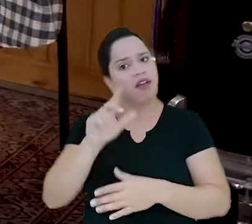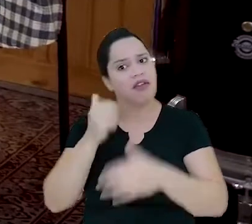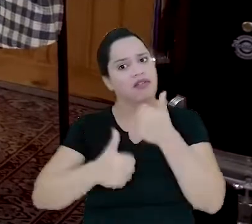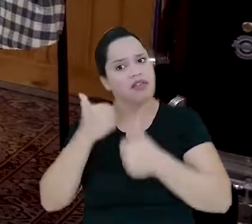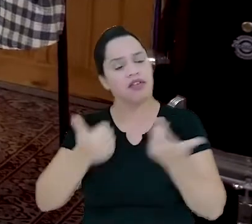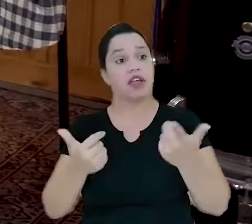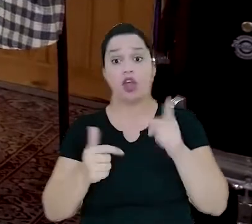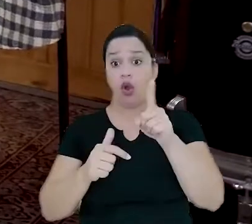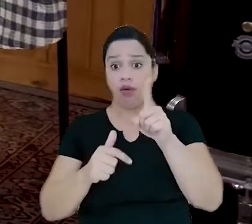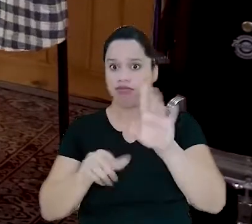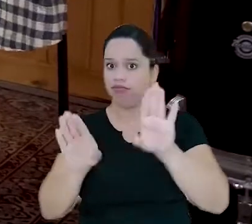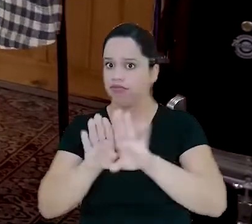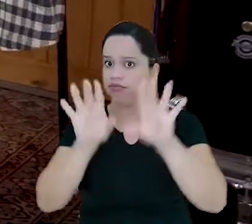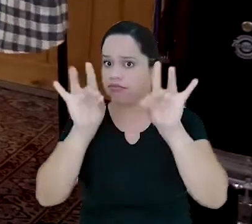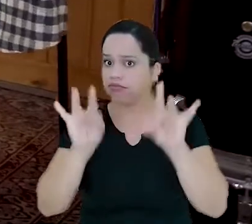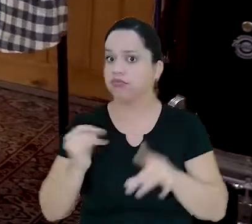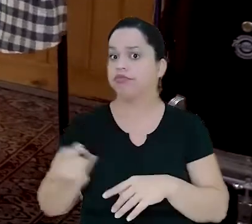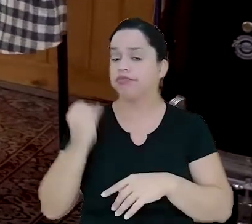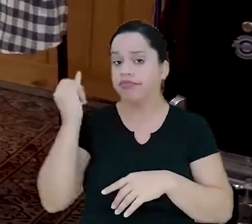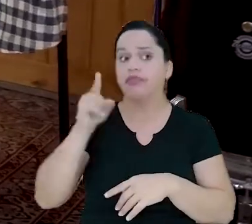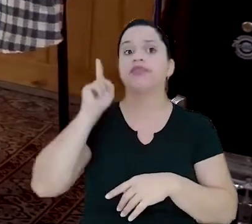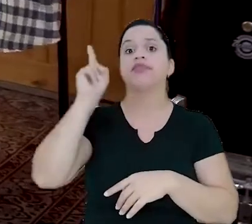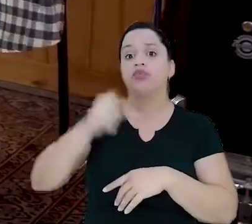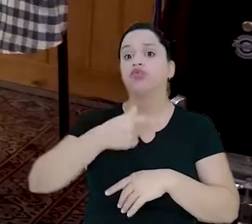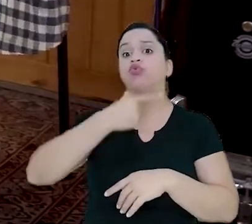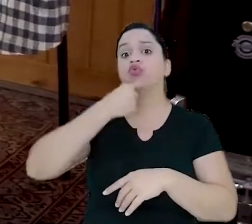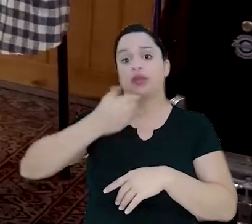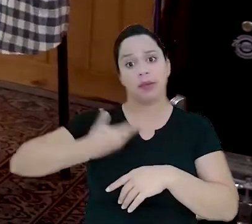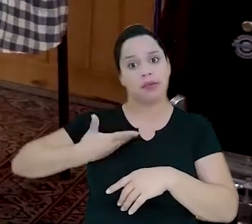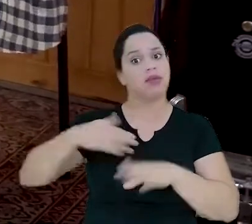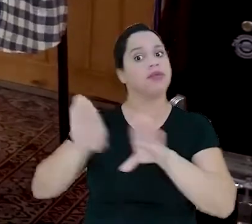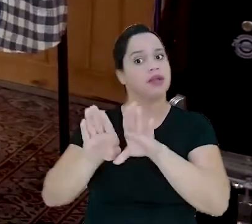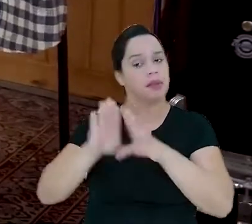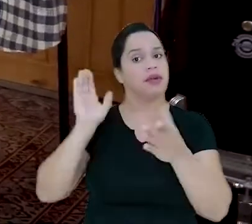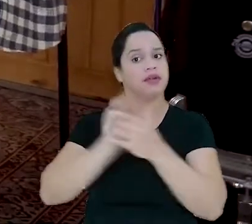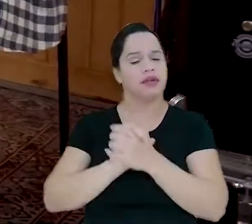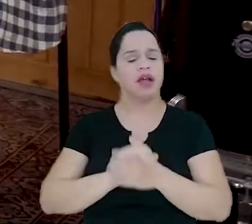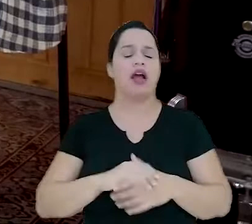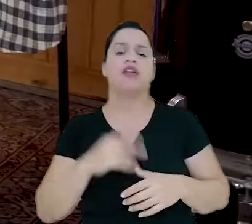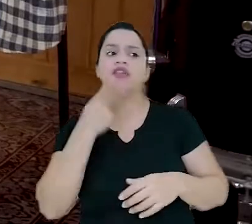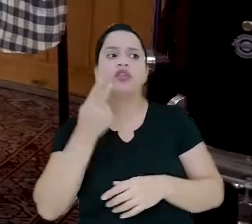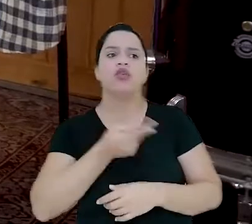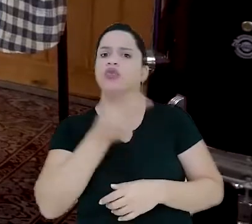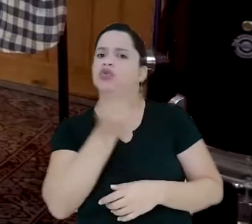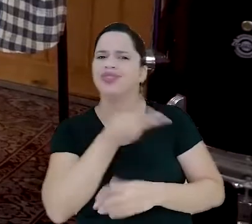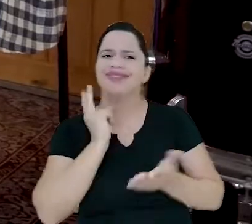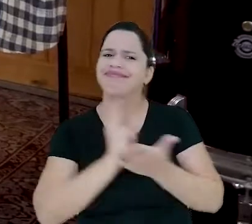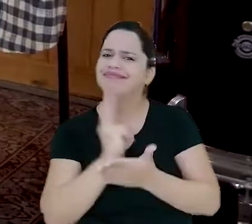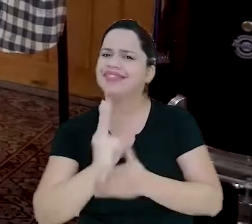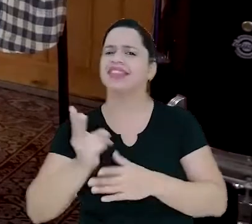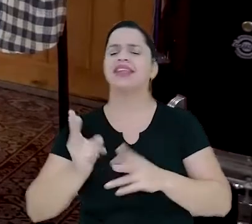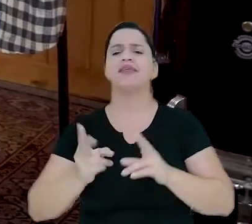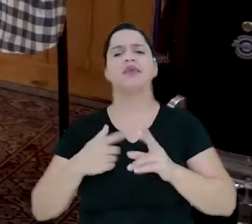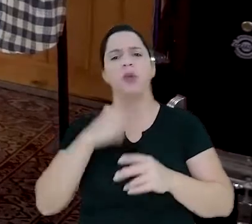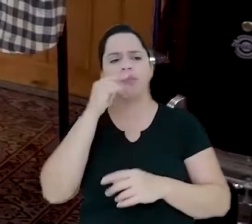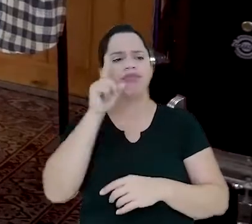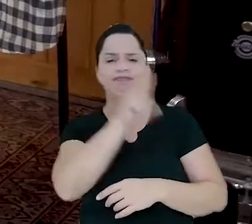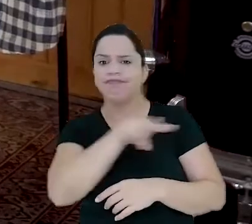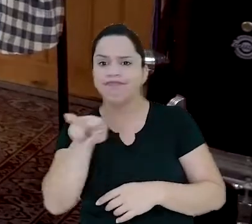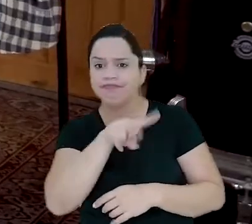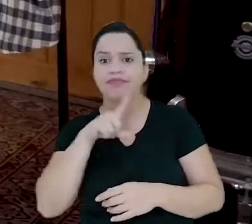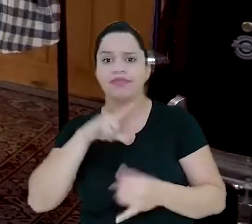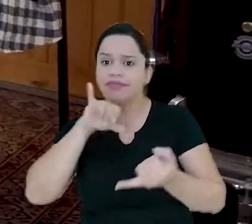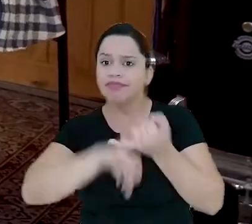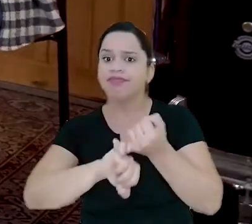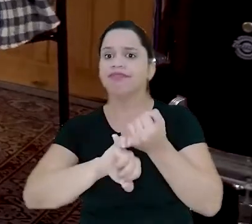casado. E também jogava bola, falava pra mulher, né? Aqui vamos jogar bola, né? Ela falou assim, não, eles estão saindo, tô desconfiada que eles estão com